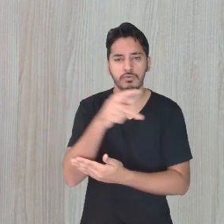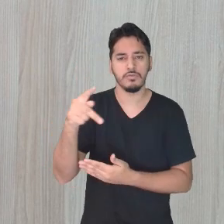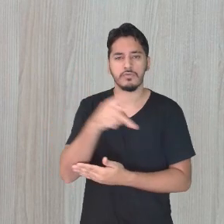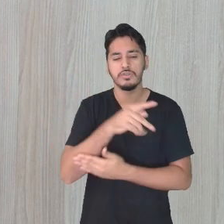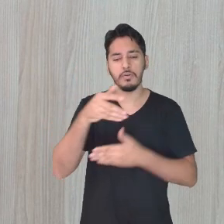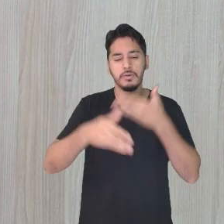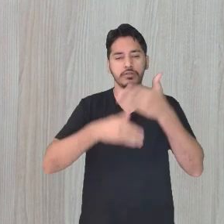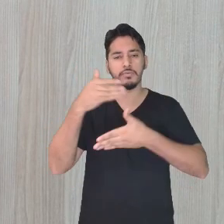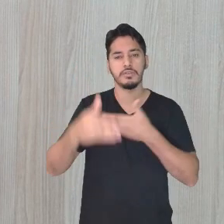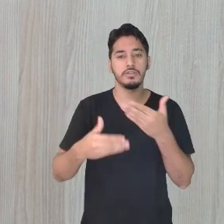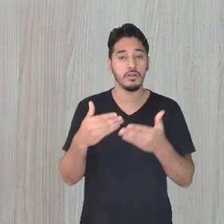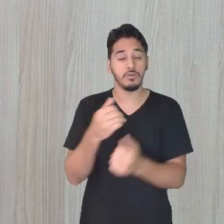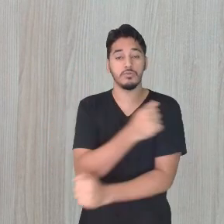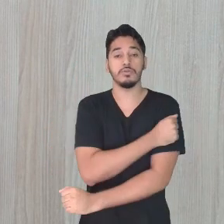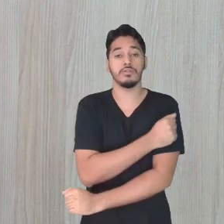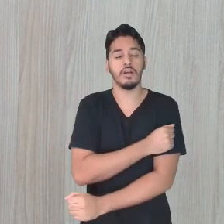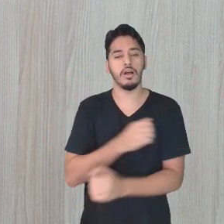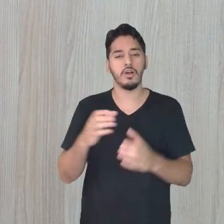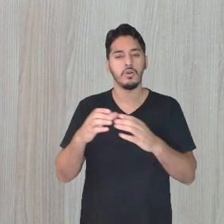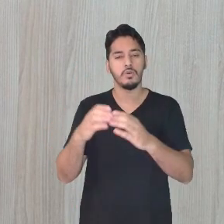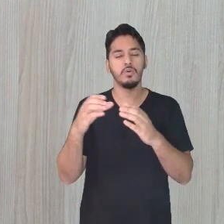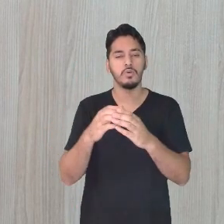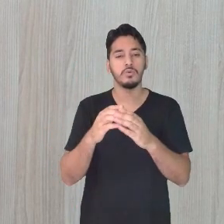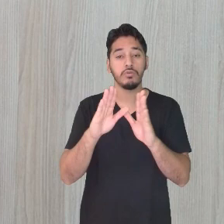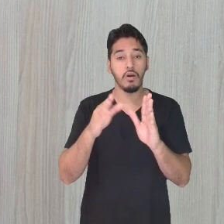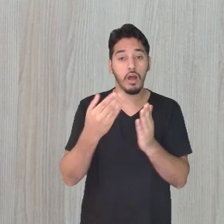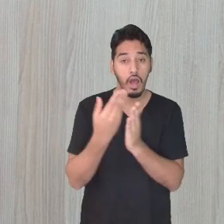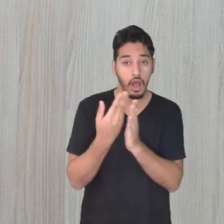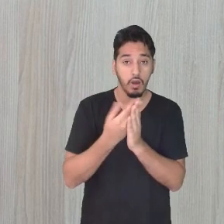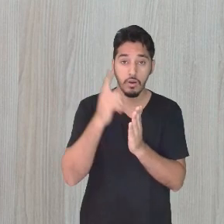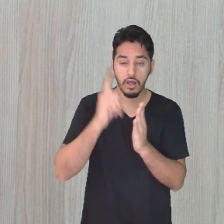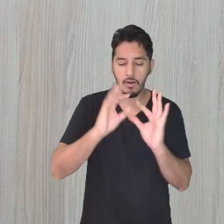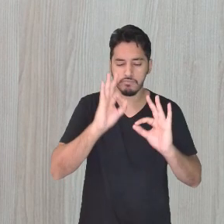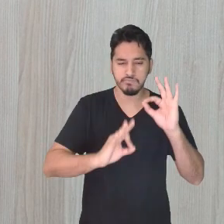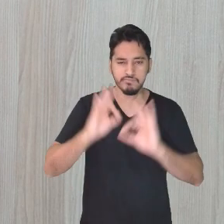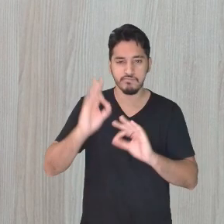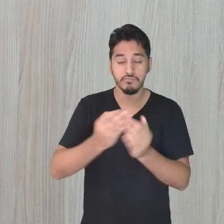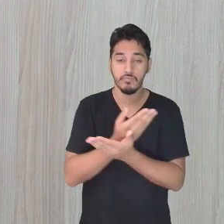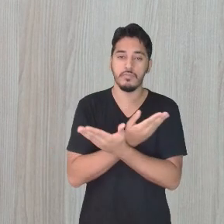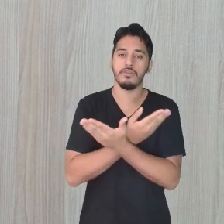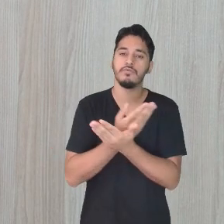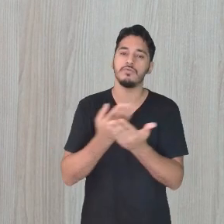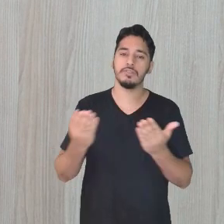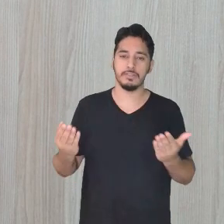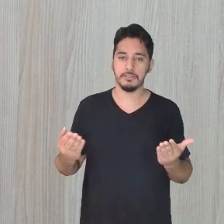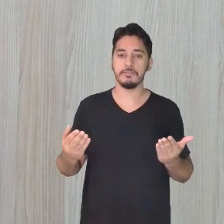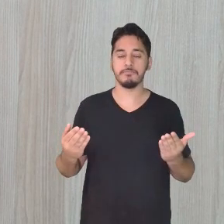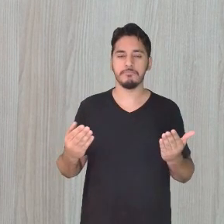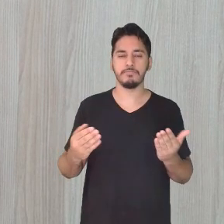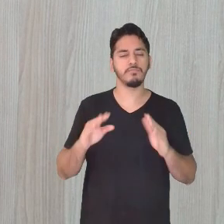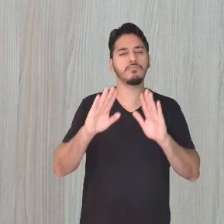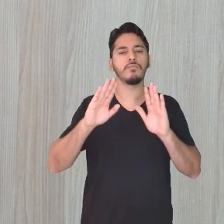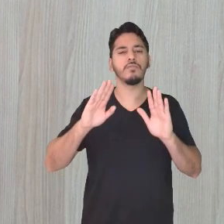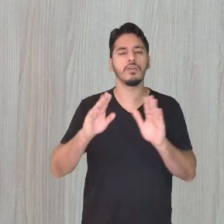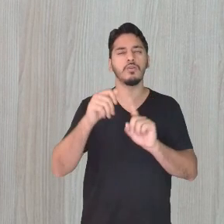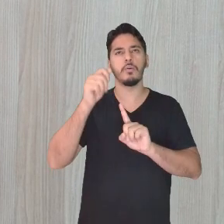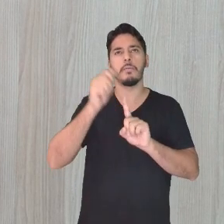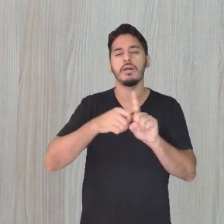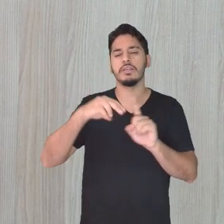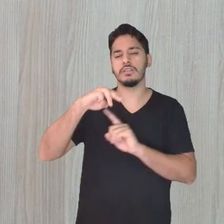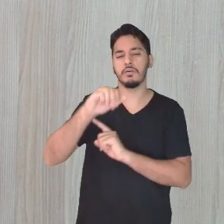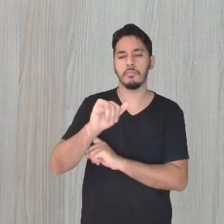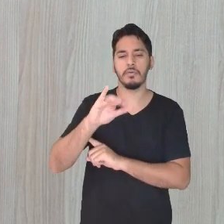dos nossos alunos. Essas aulas são preparadas realmente com muito carinho para vocês. E em questão aqui o mês de